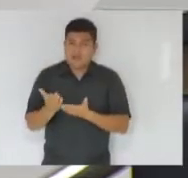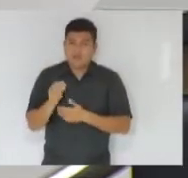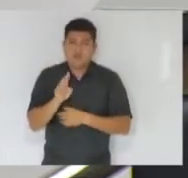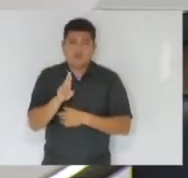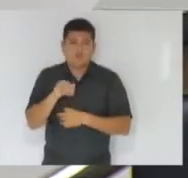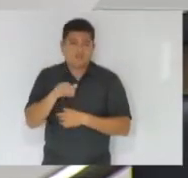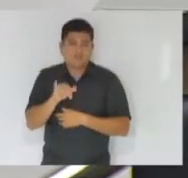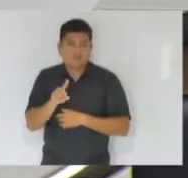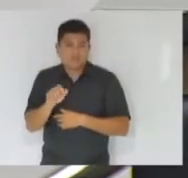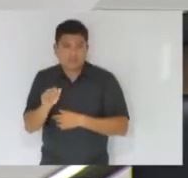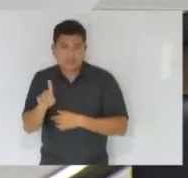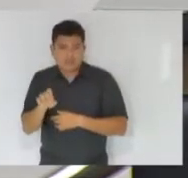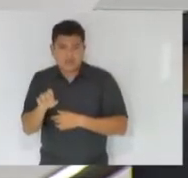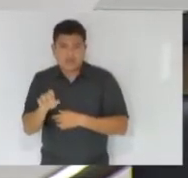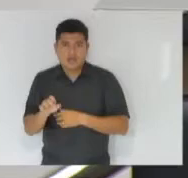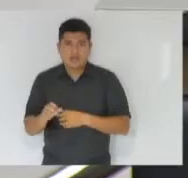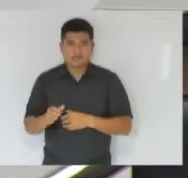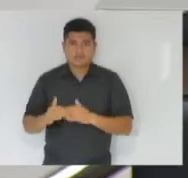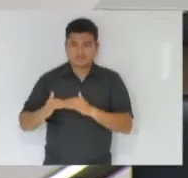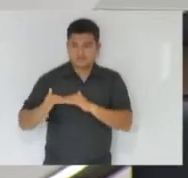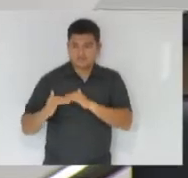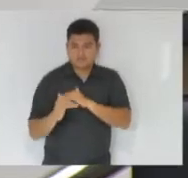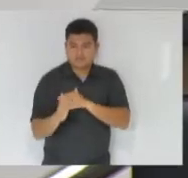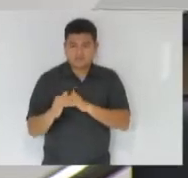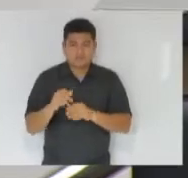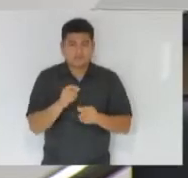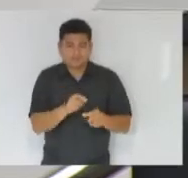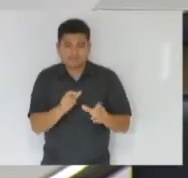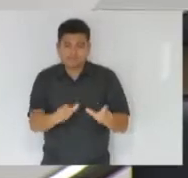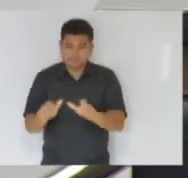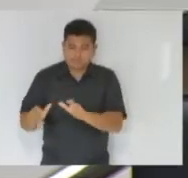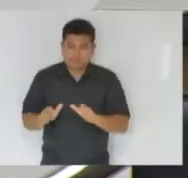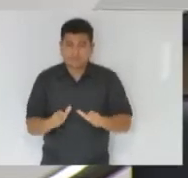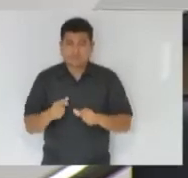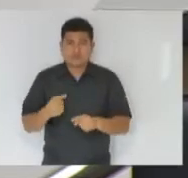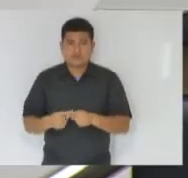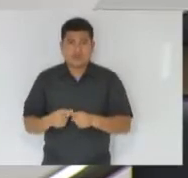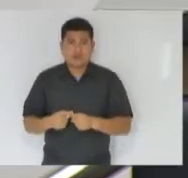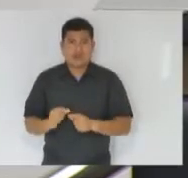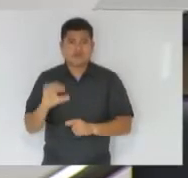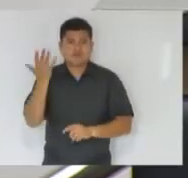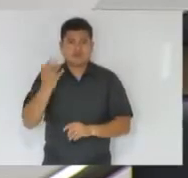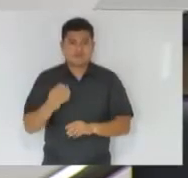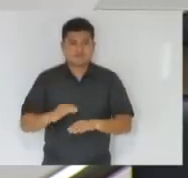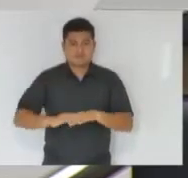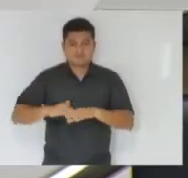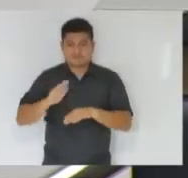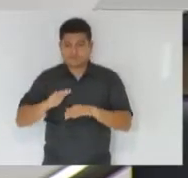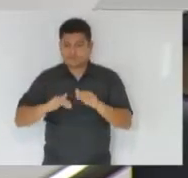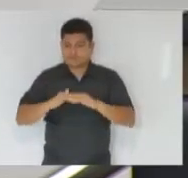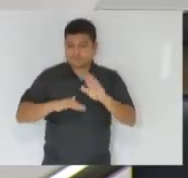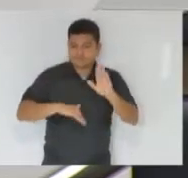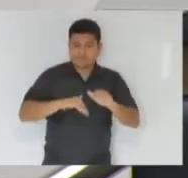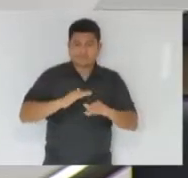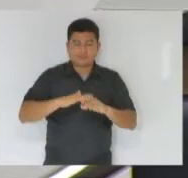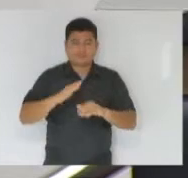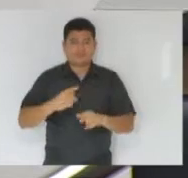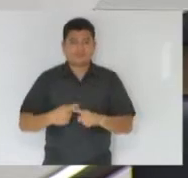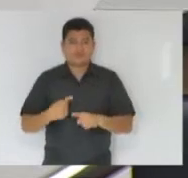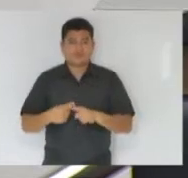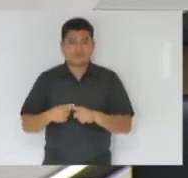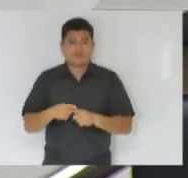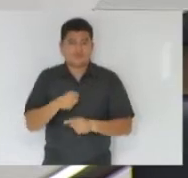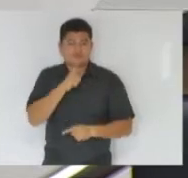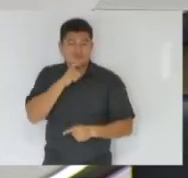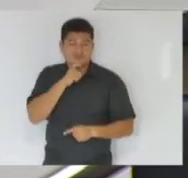piso, eles colocam o piso e logo o piso sai. Por quê? Porque a umidade é grande. Outra questão que foi apresentada, existe um ou